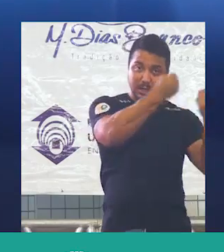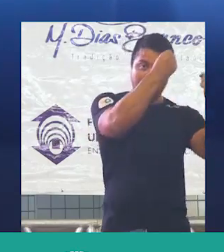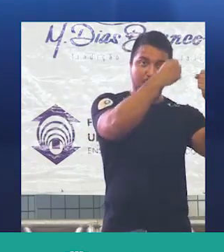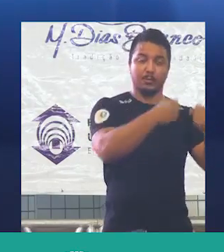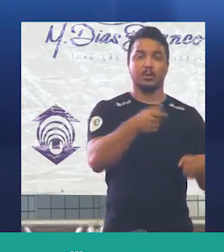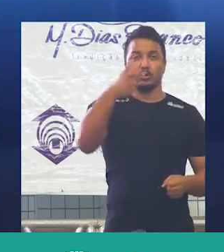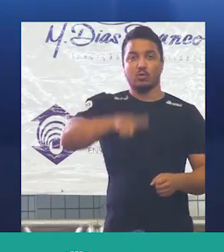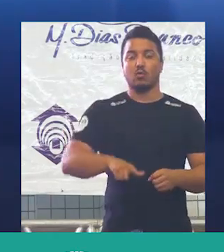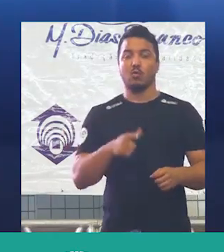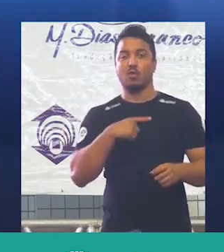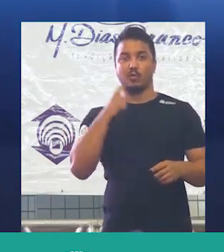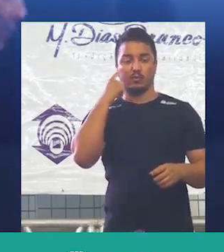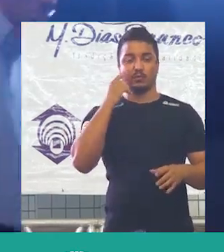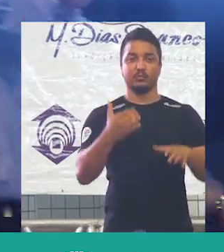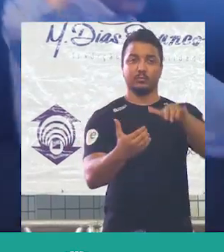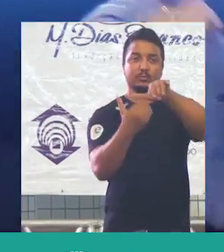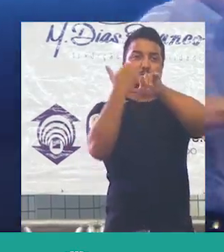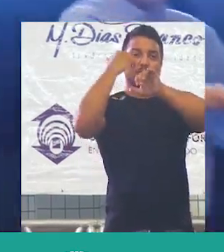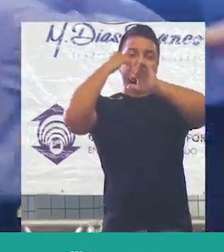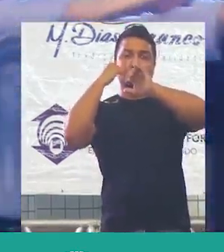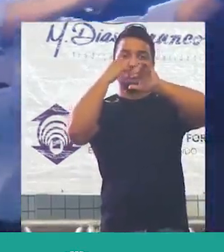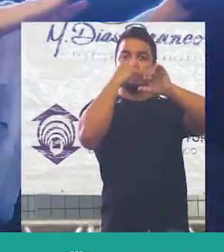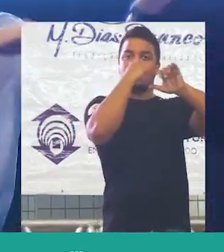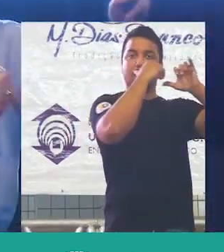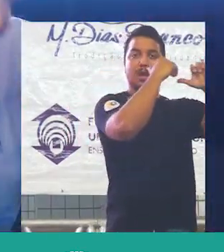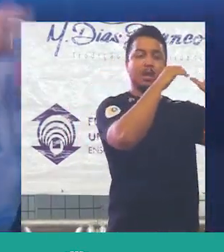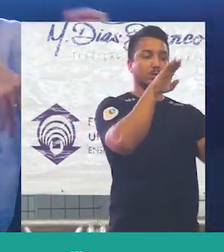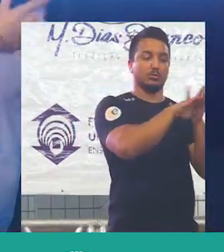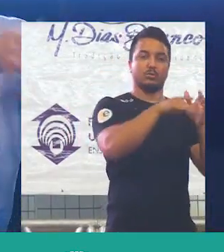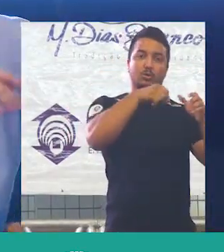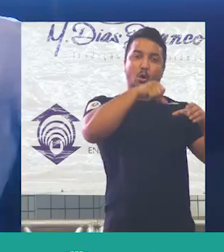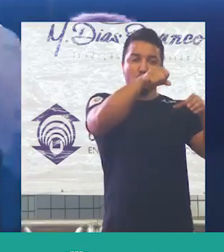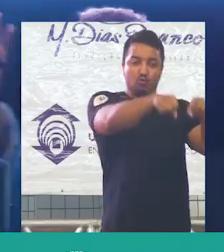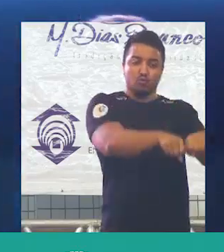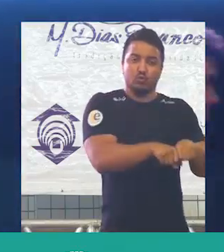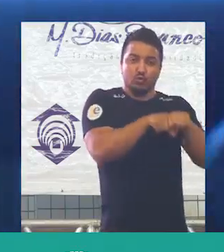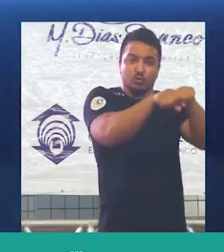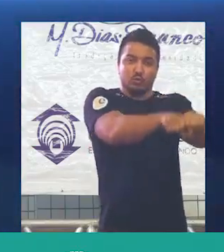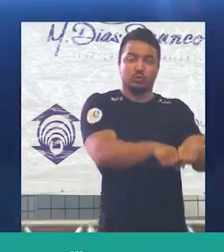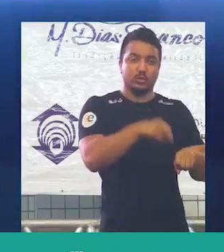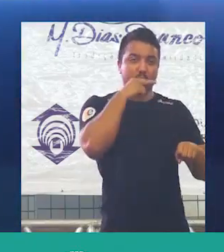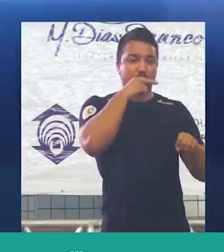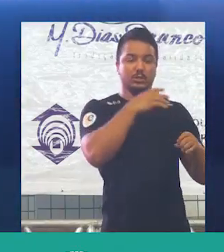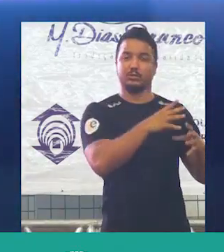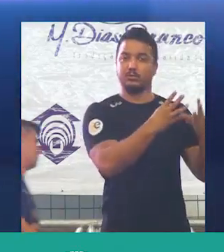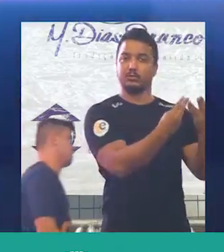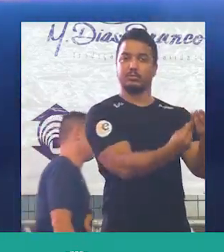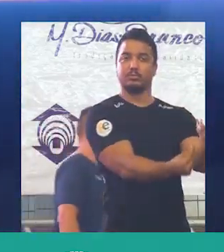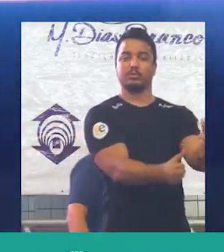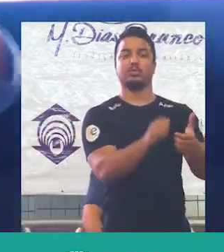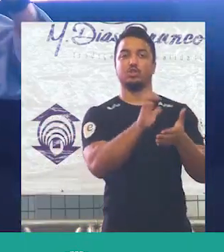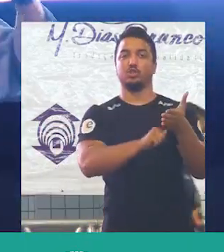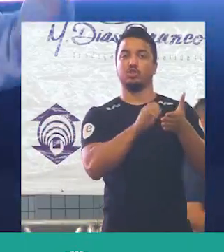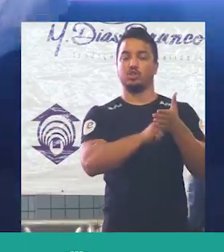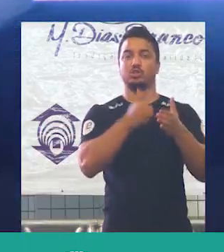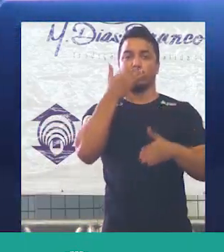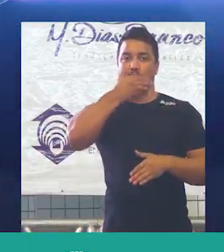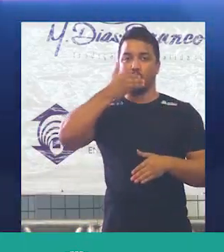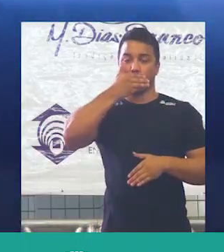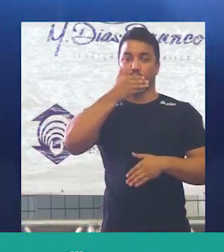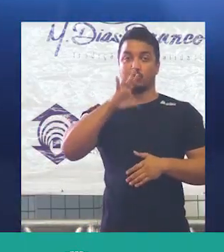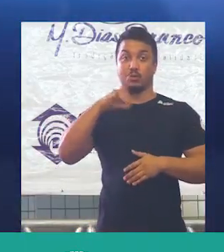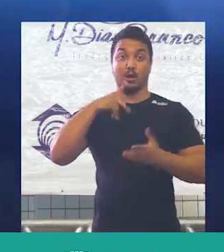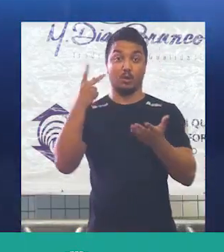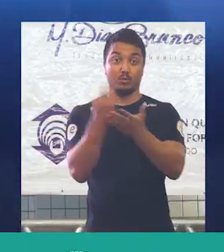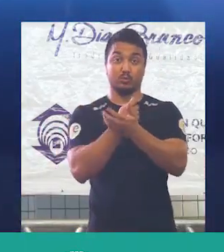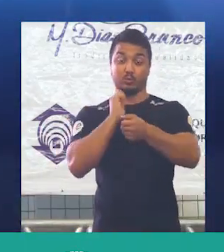quebra, depois pega, bota aqui no braço, leva até a moenda, lá vai moer e vai fazer todo o processo. Quando escurece,